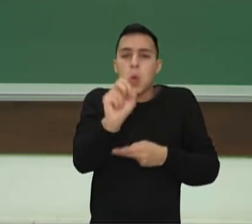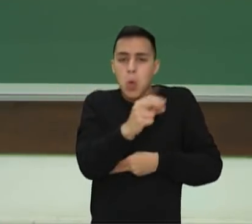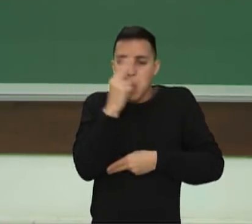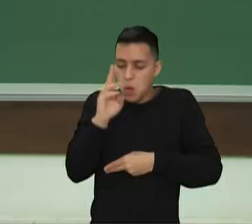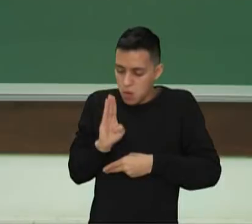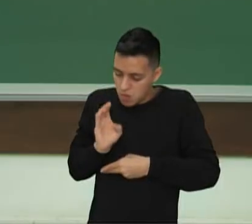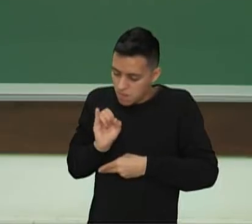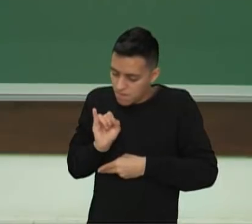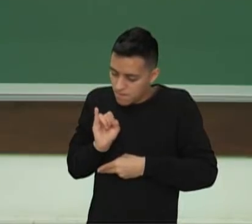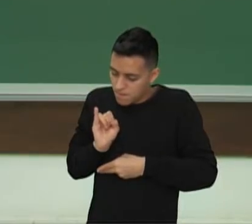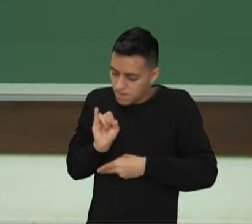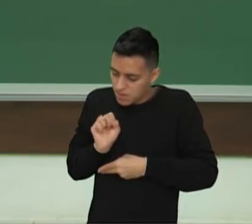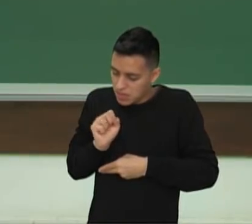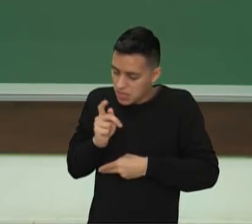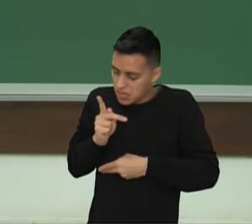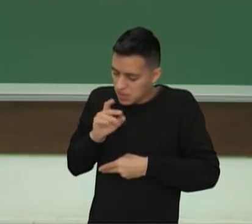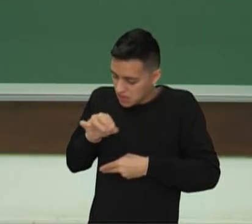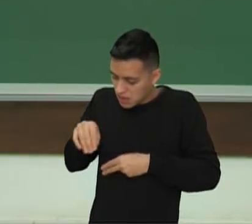eu posso